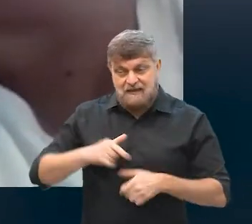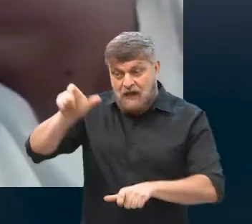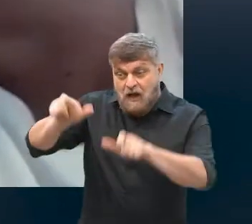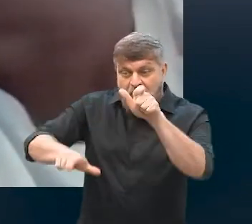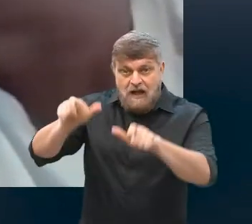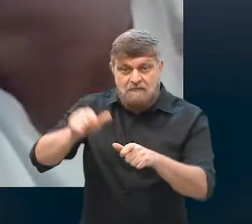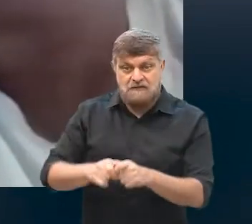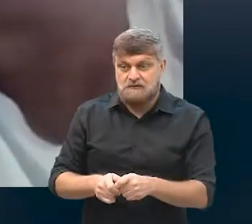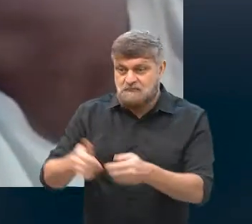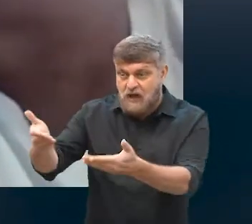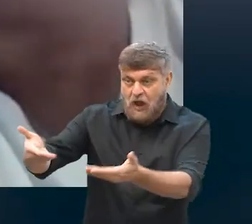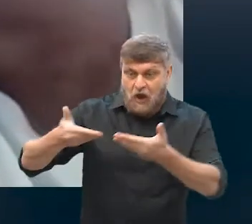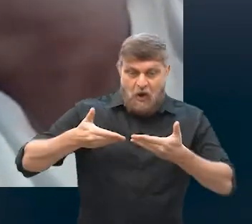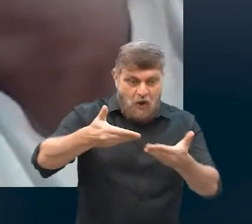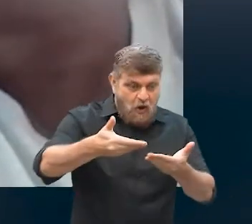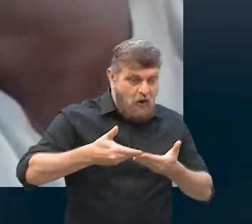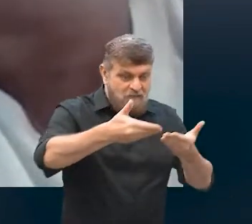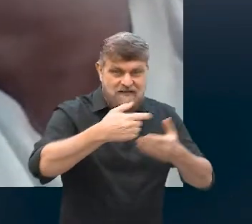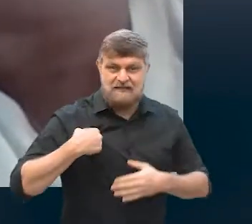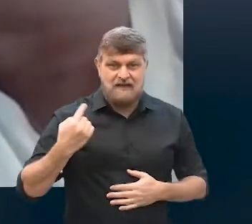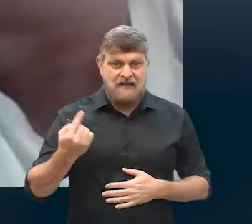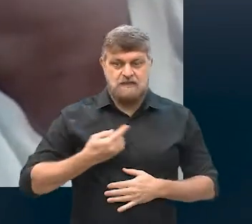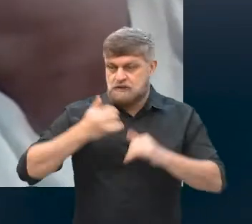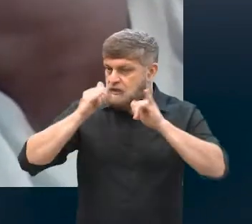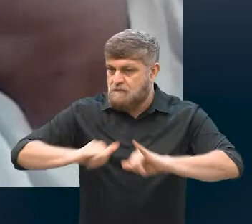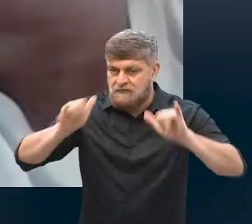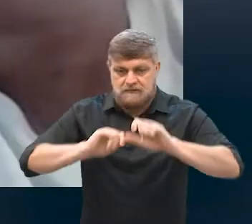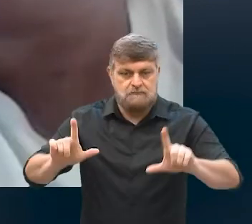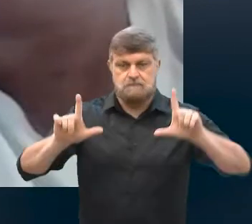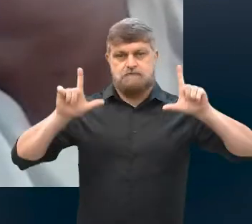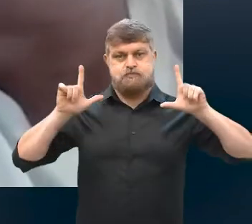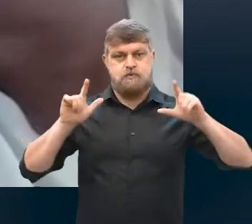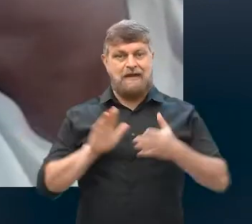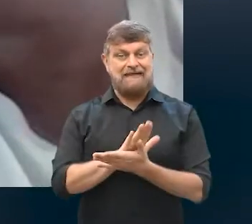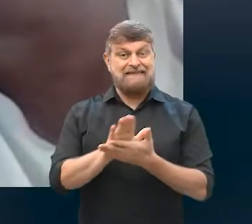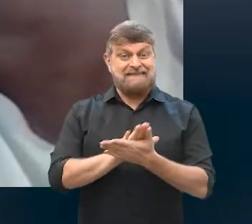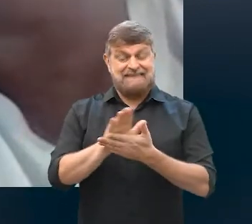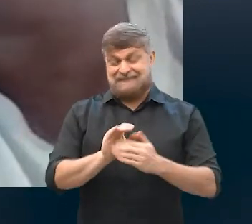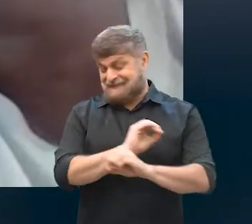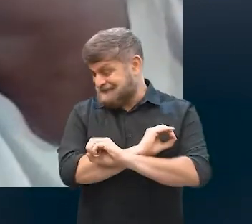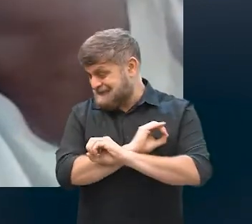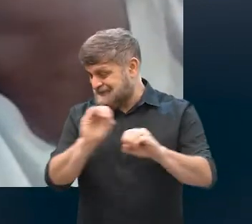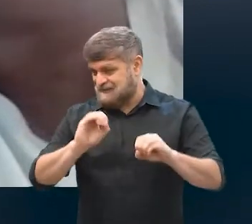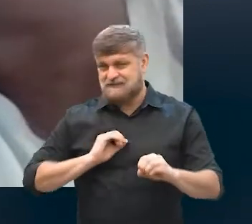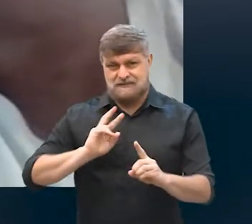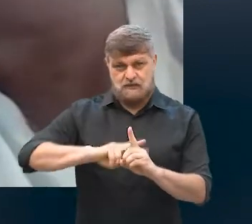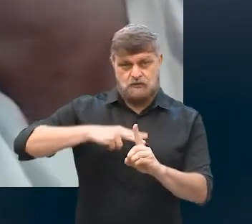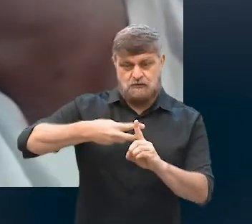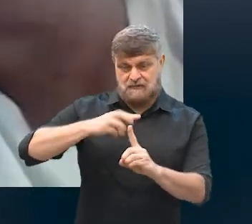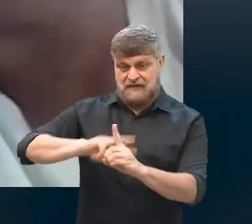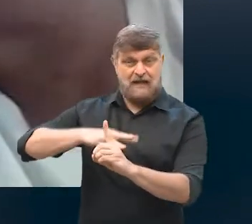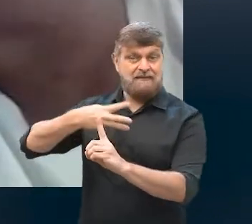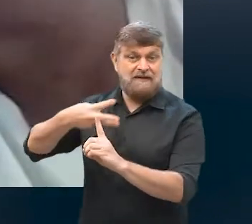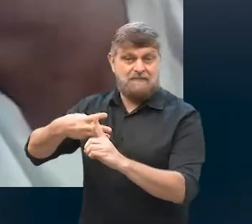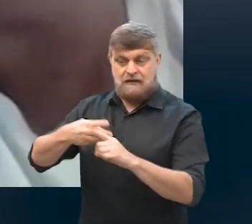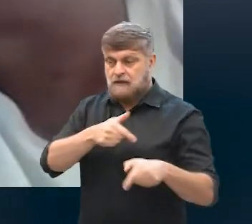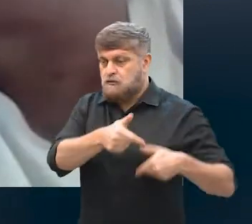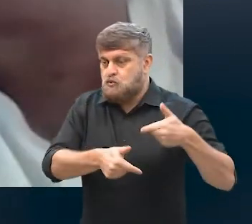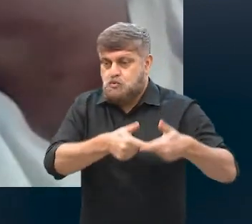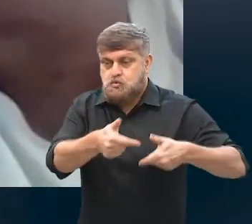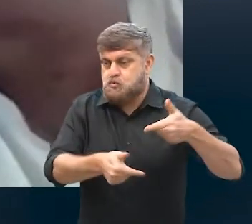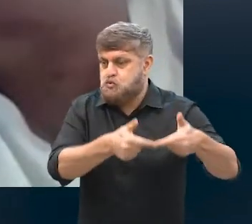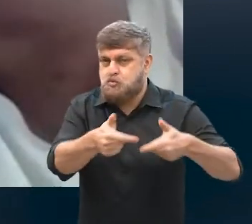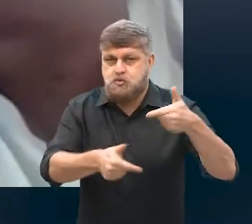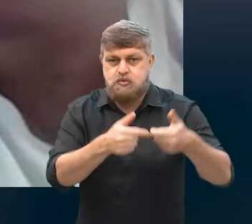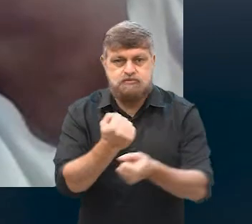as que indicam. A gente não investe praticamente nada em publicidade, mesmo porque se a gente tivesse que duplicar ou triplicar